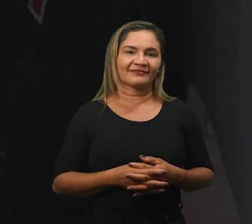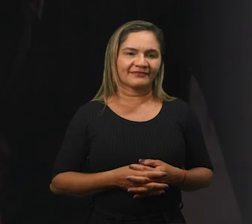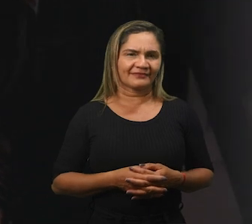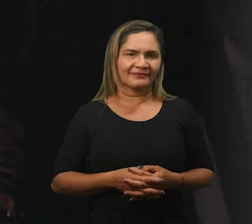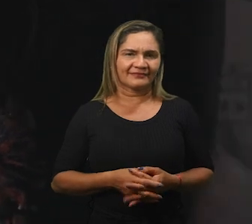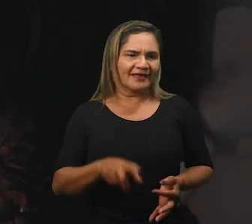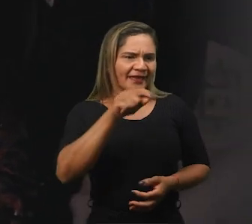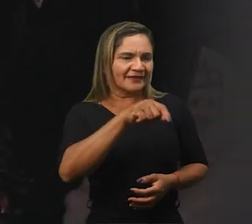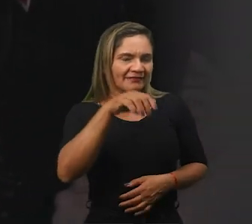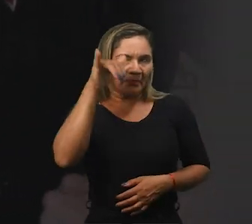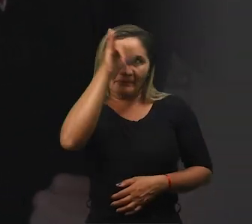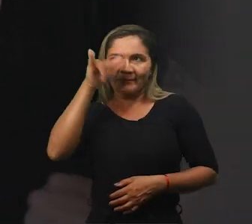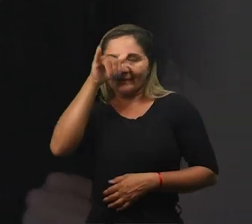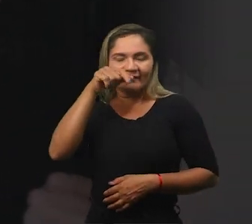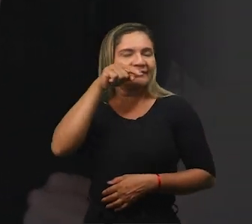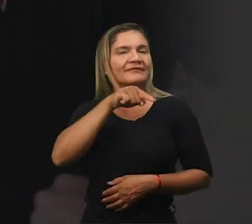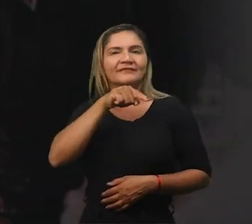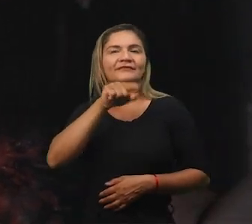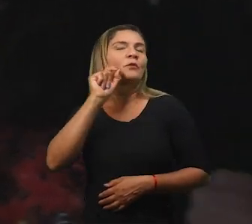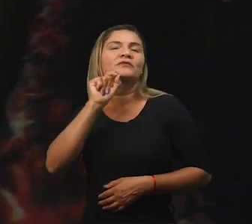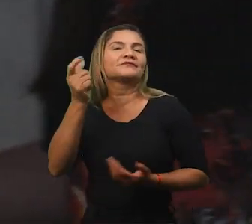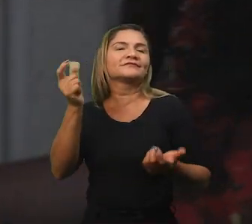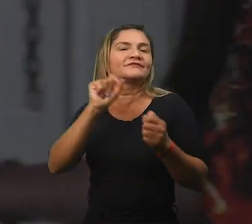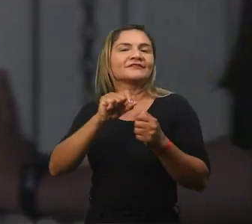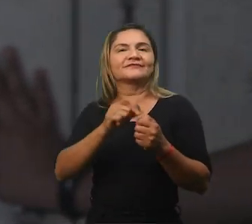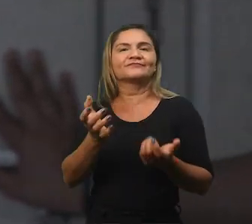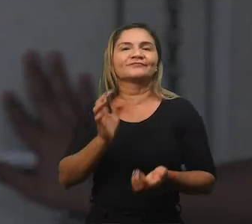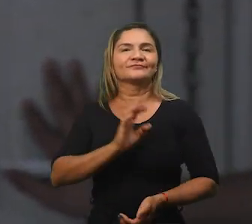Boa! O que esse babaca tá fazendo aqui?